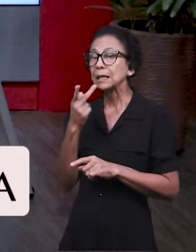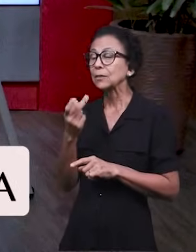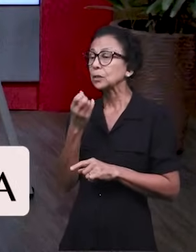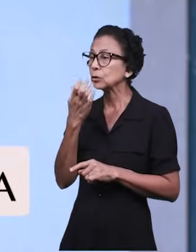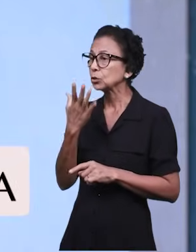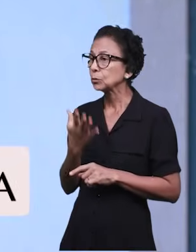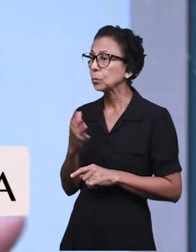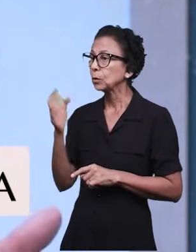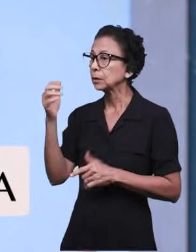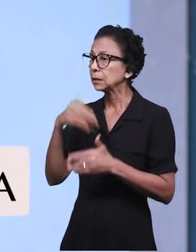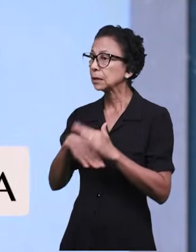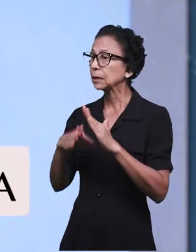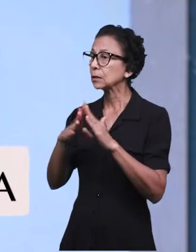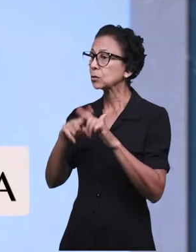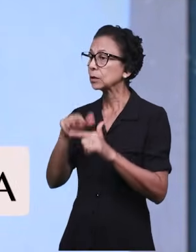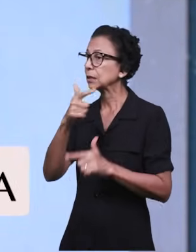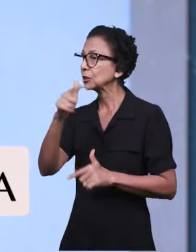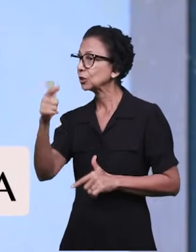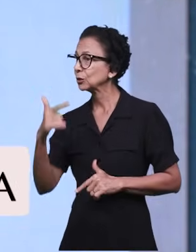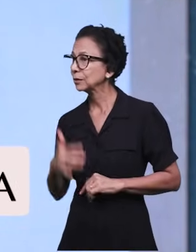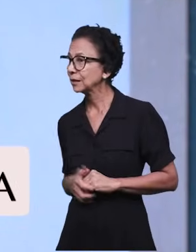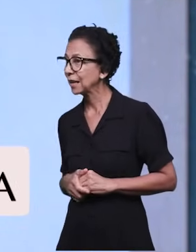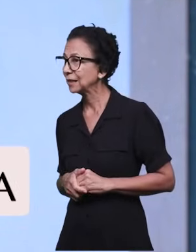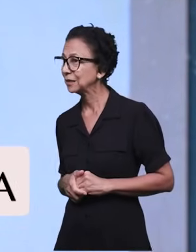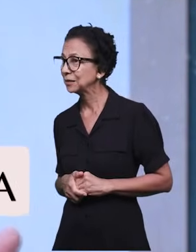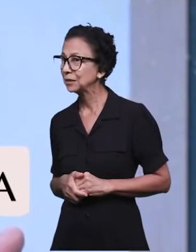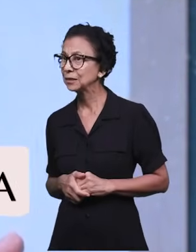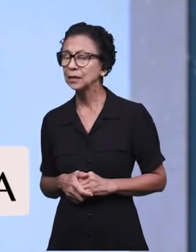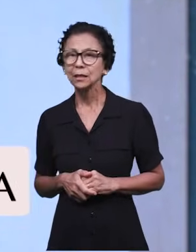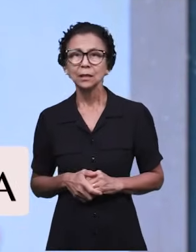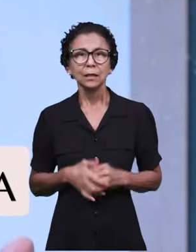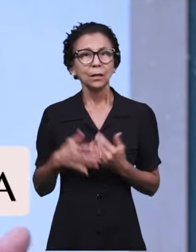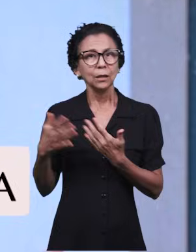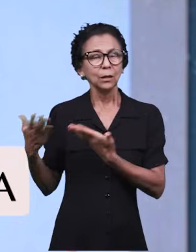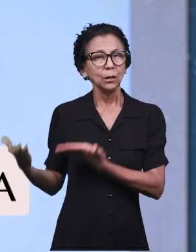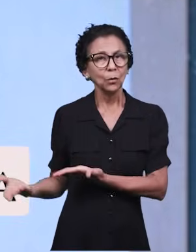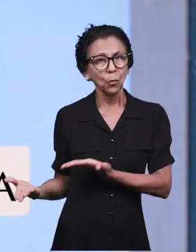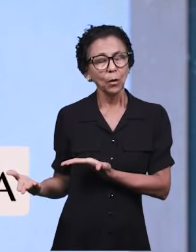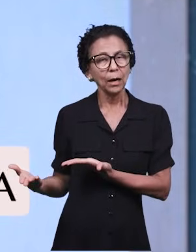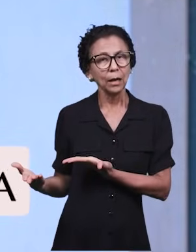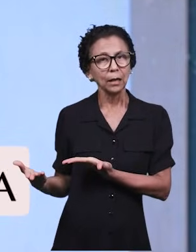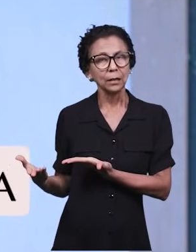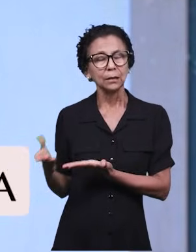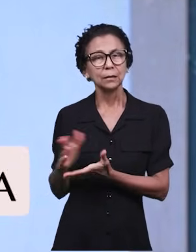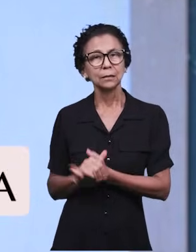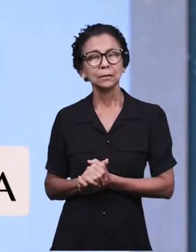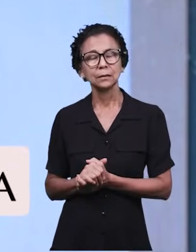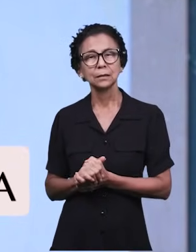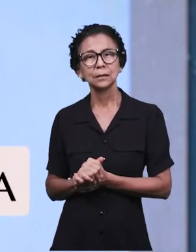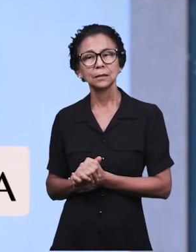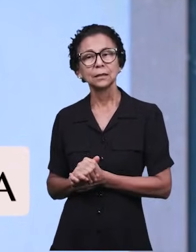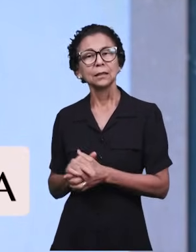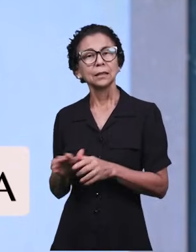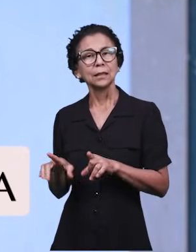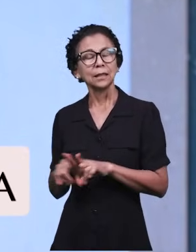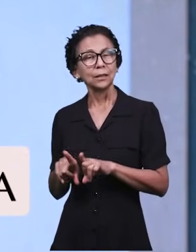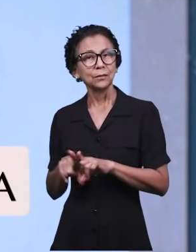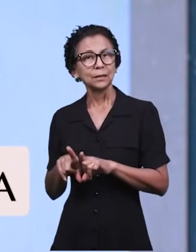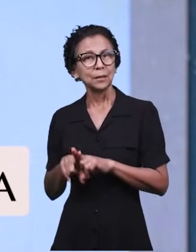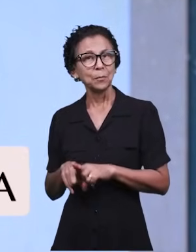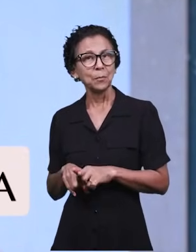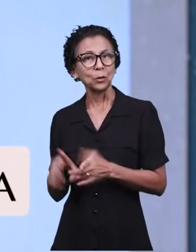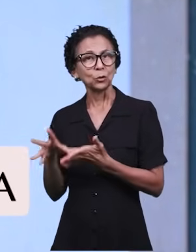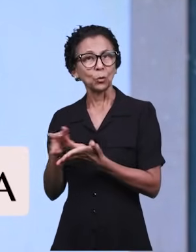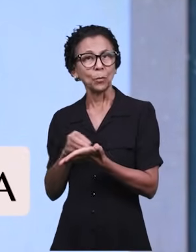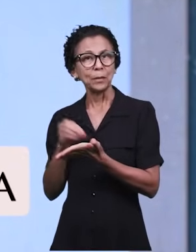igreja. E ofereça a mesma coisa. E as pessoas certamente não precisarão sair.